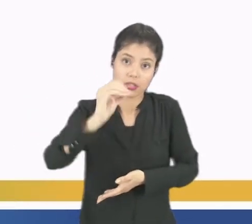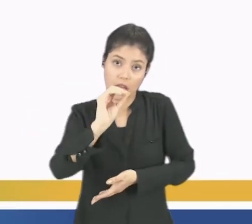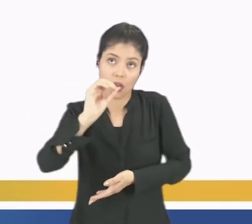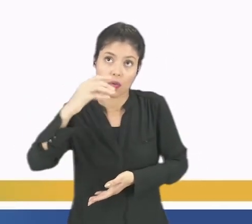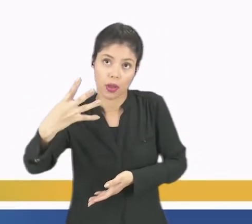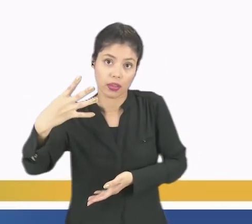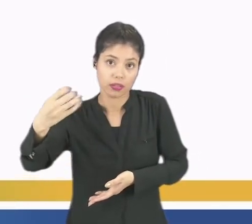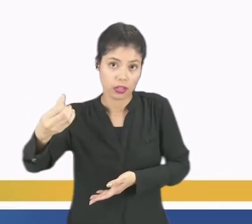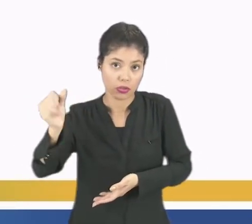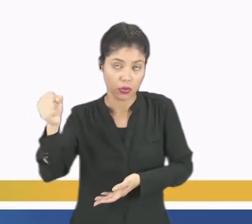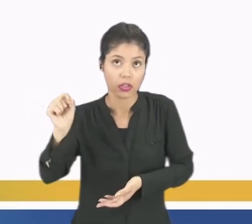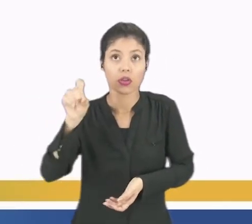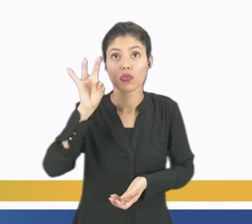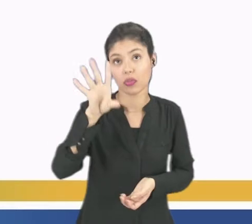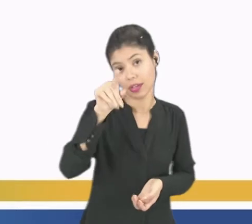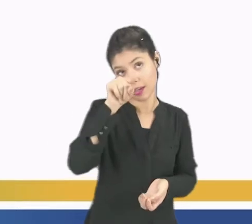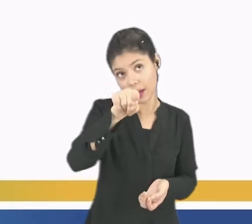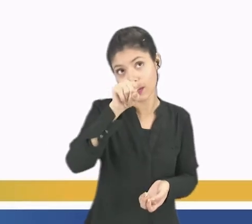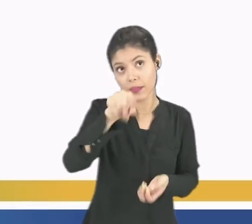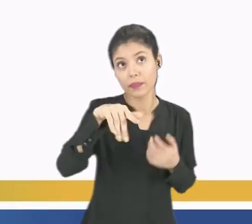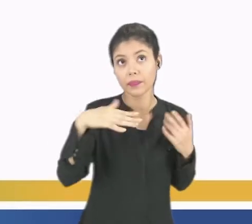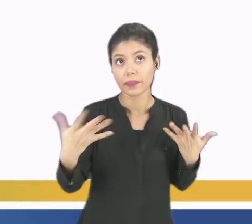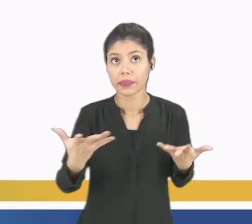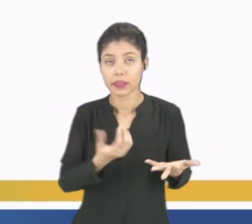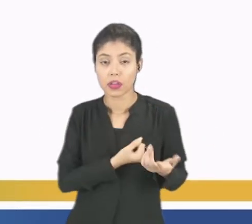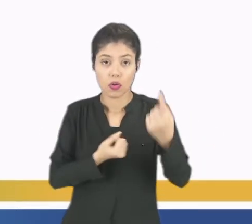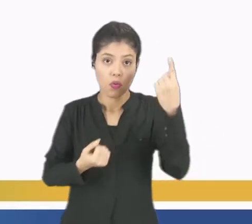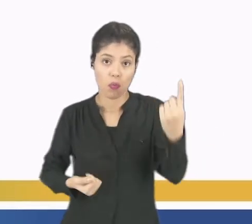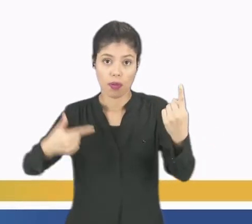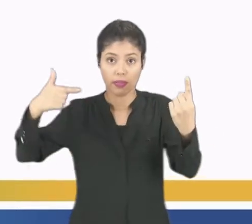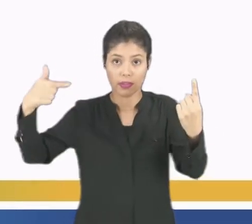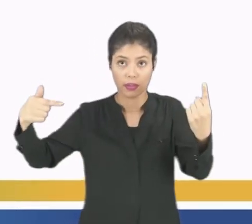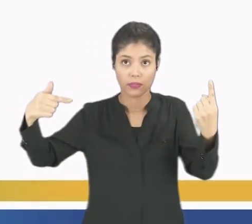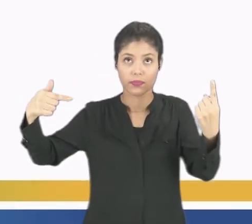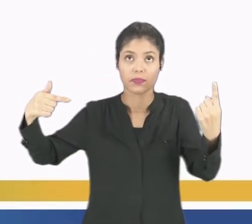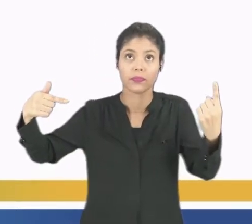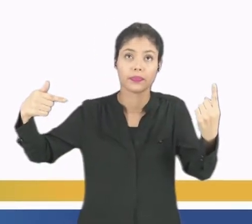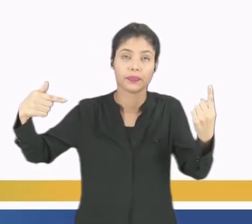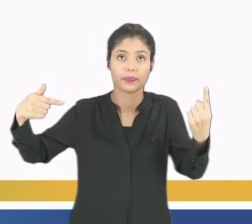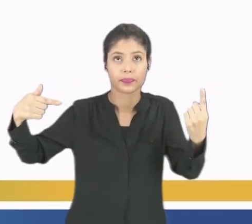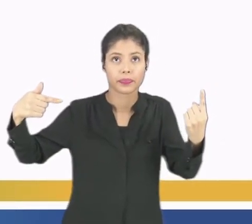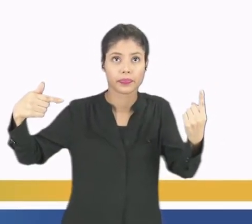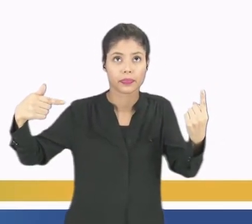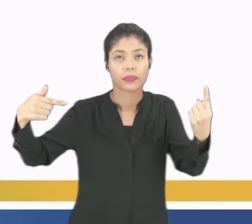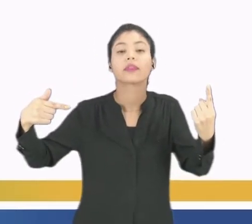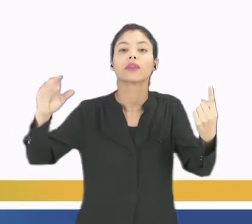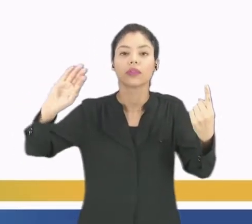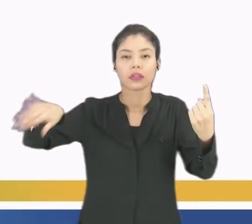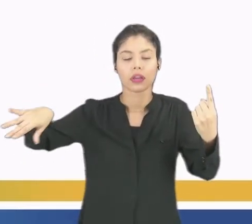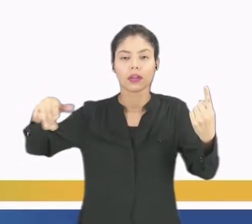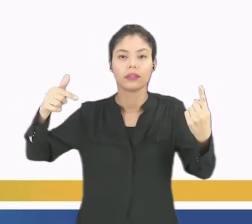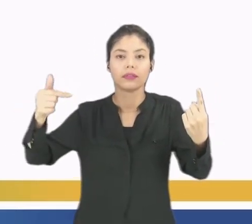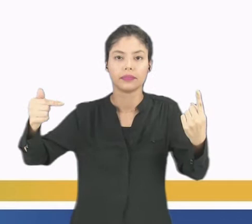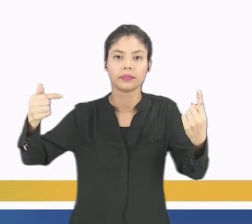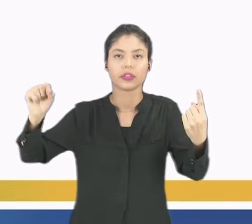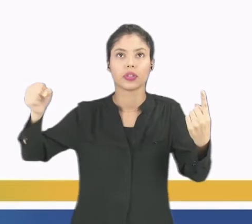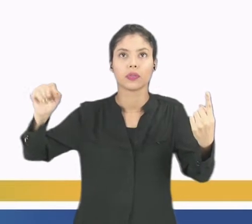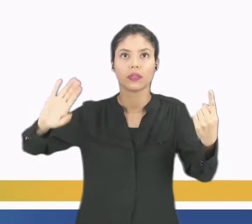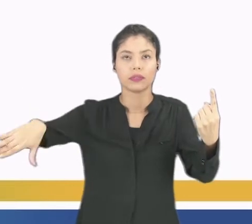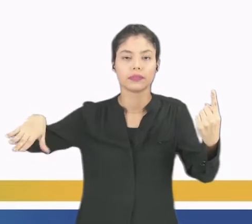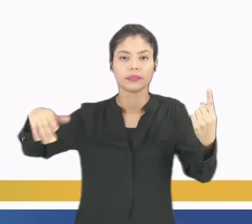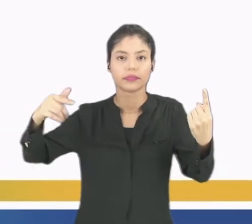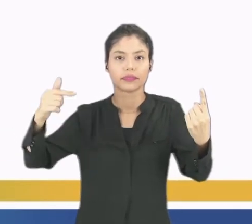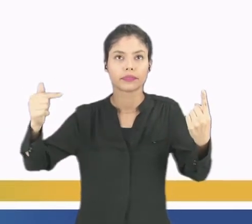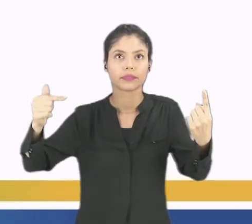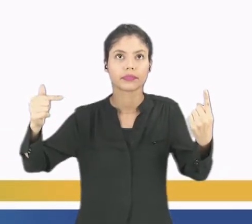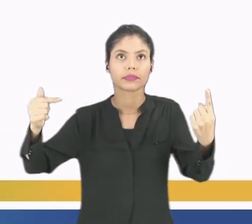ou 8. Porém aqui, os números, eles vão de 1 até 7. Então, vamos descartar o 0, vamos descartar o 8. Para